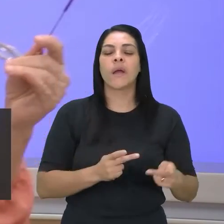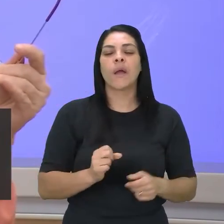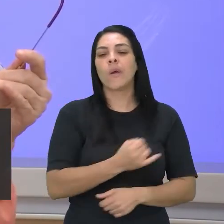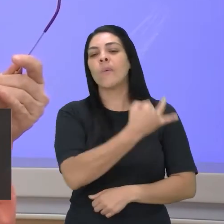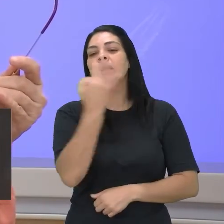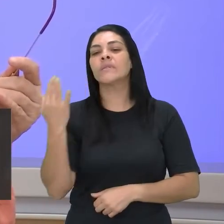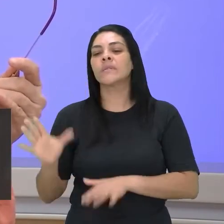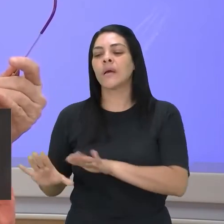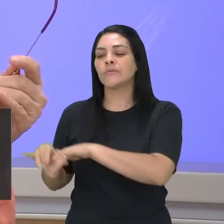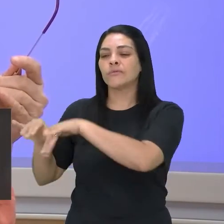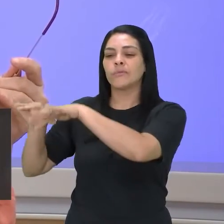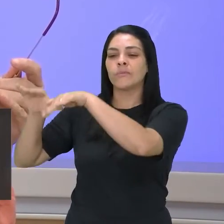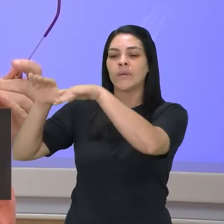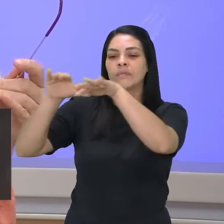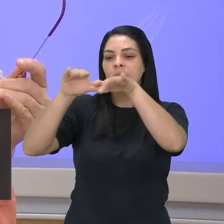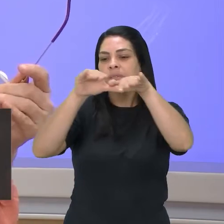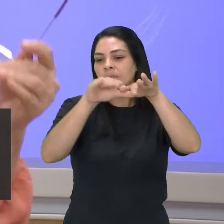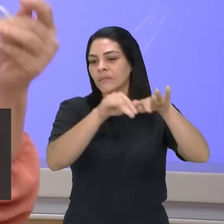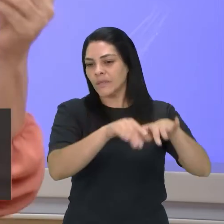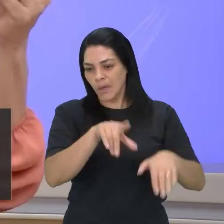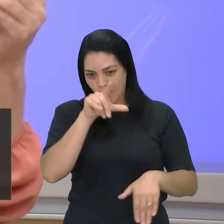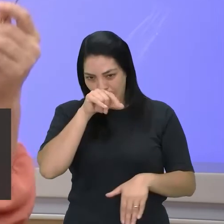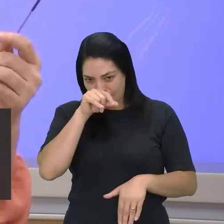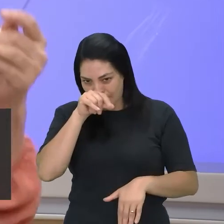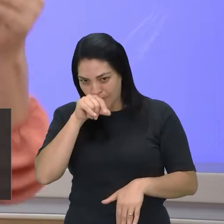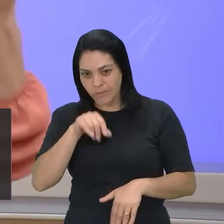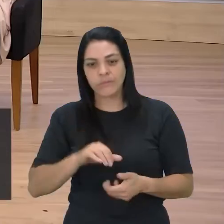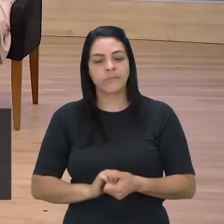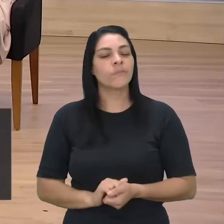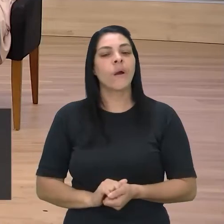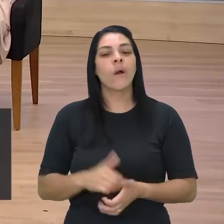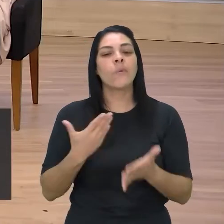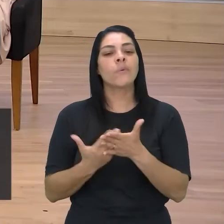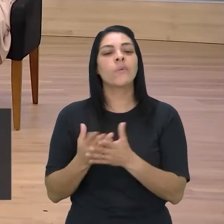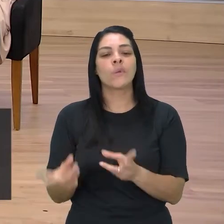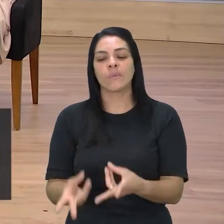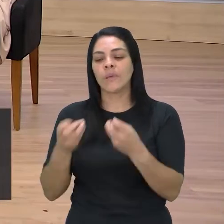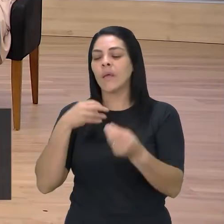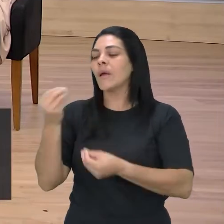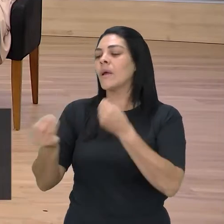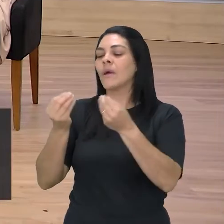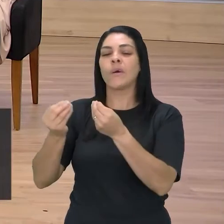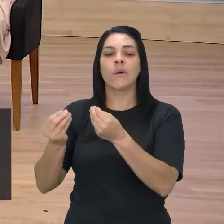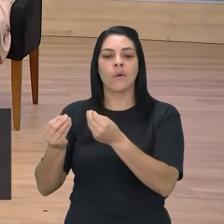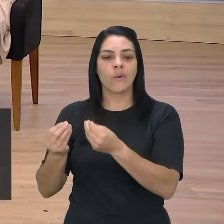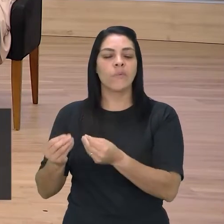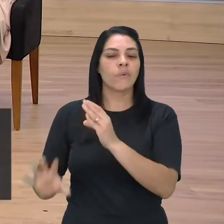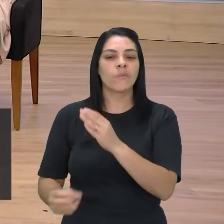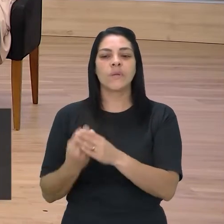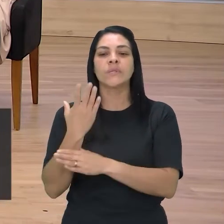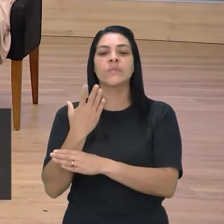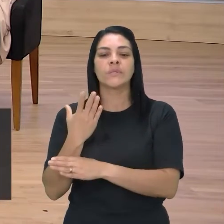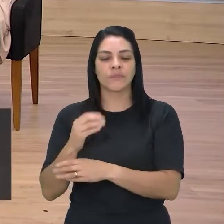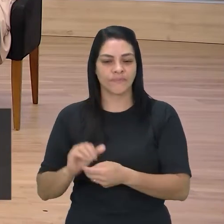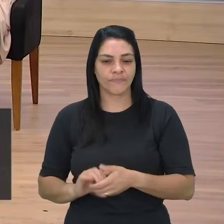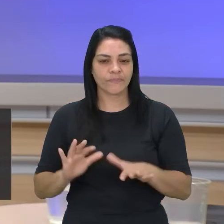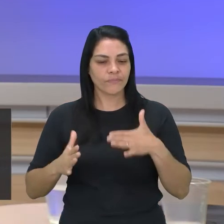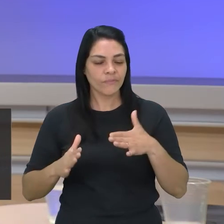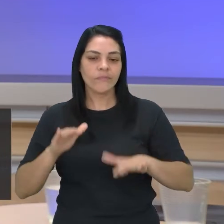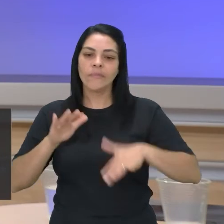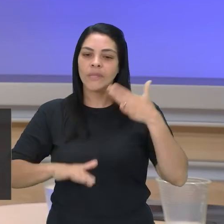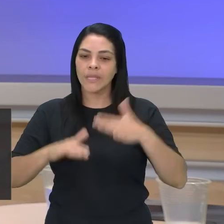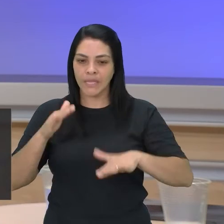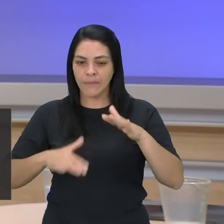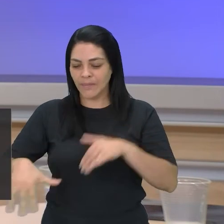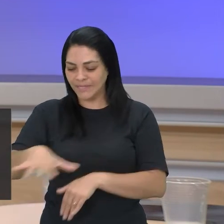também os alunos percebem isso? Que começam a aparecer? Então, depende muito